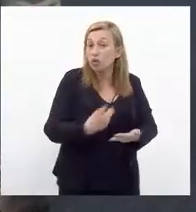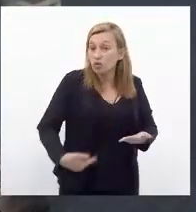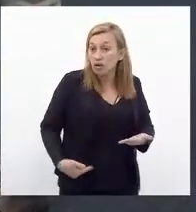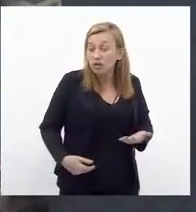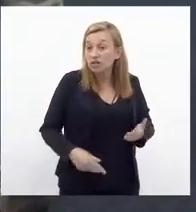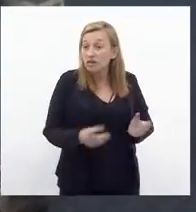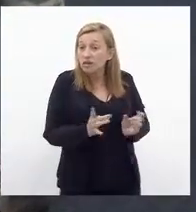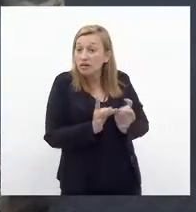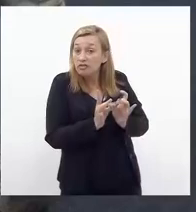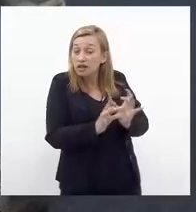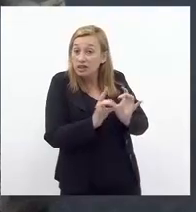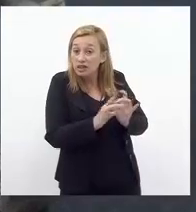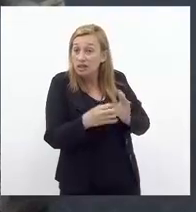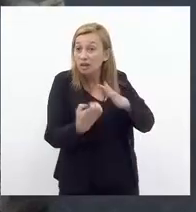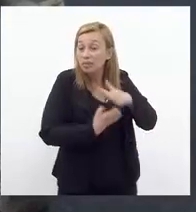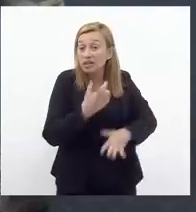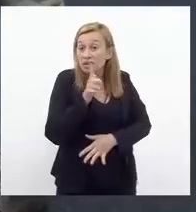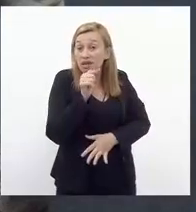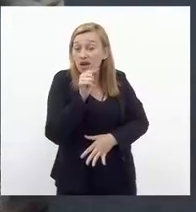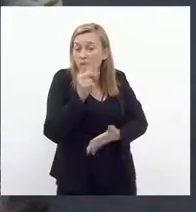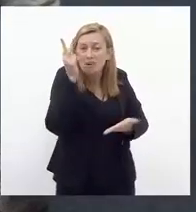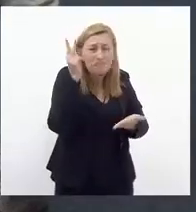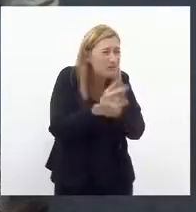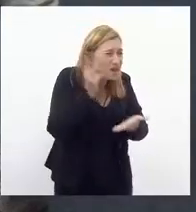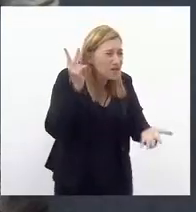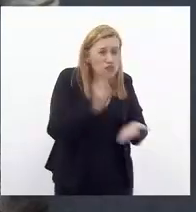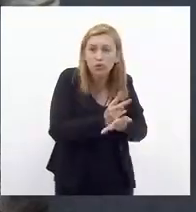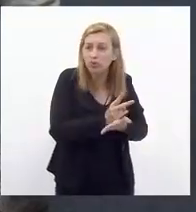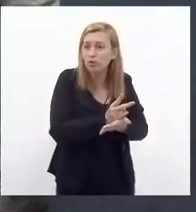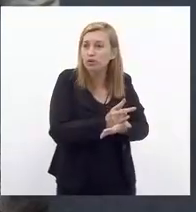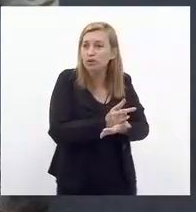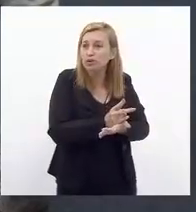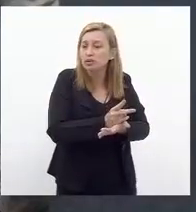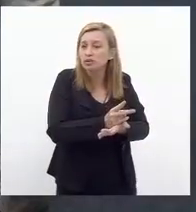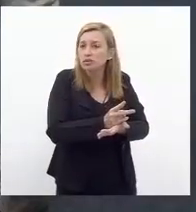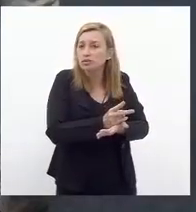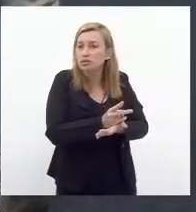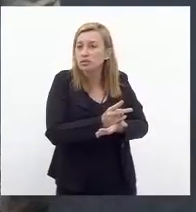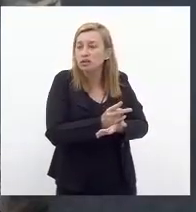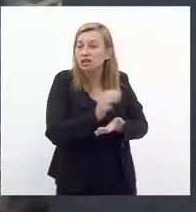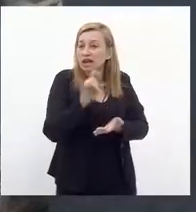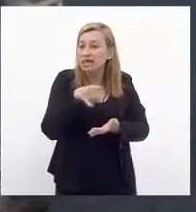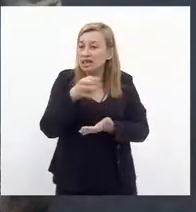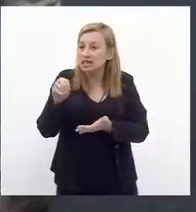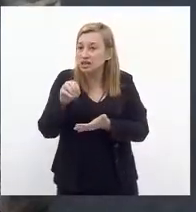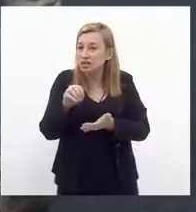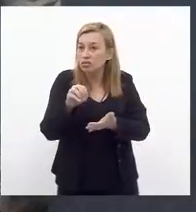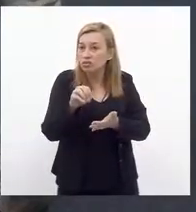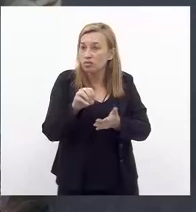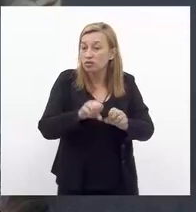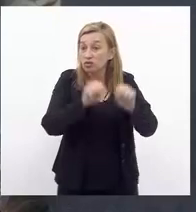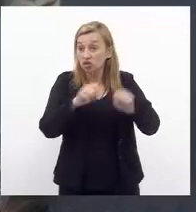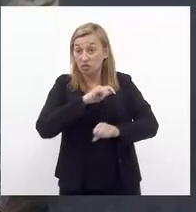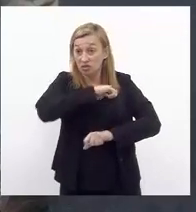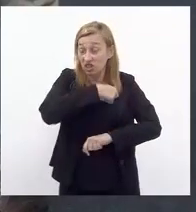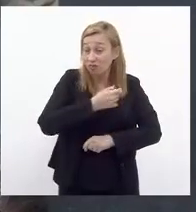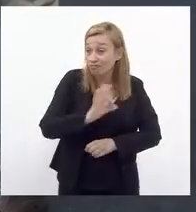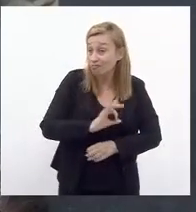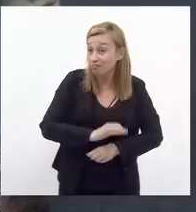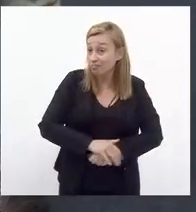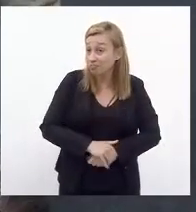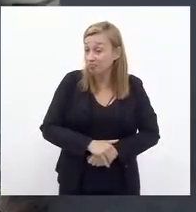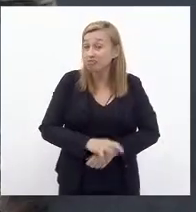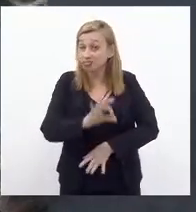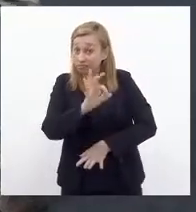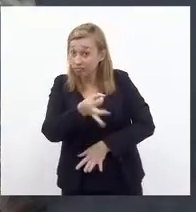governo tava privatizando a Cedae mesmo sem ter tido a adesão ao regime de recuperação fiscal e